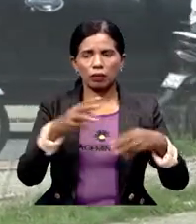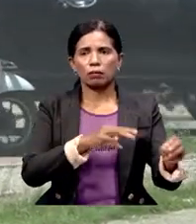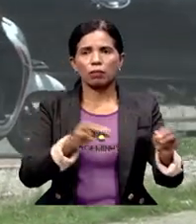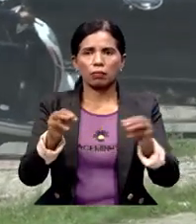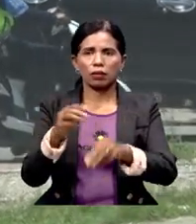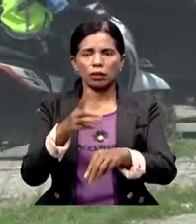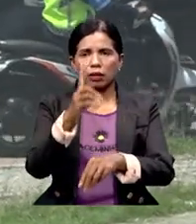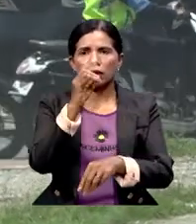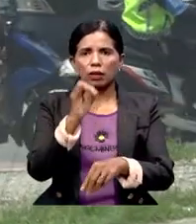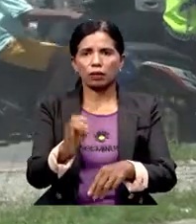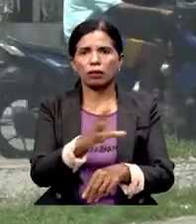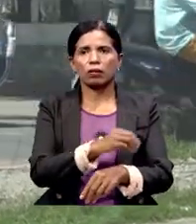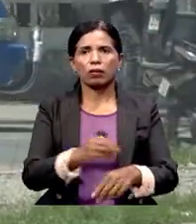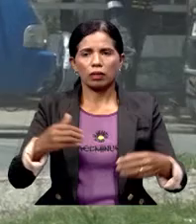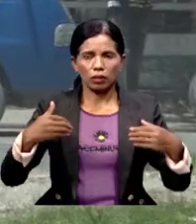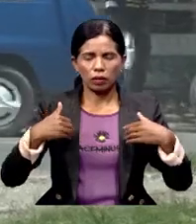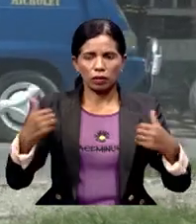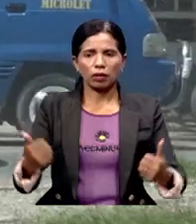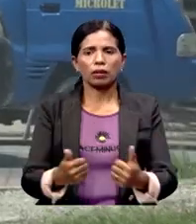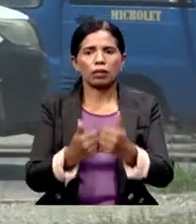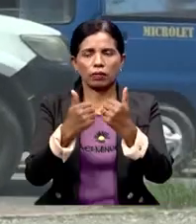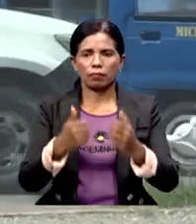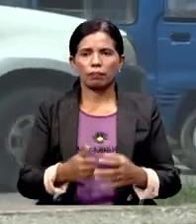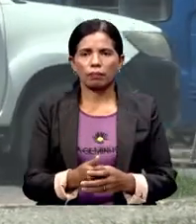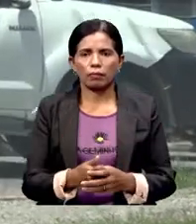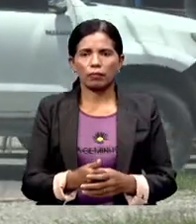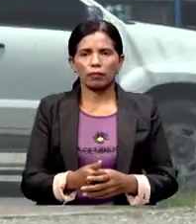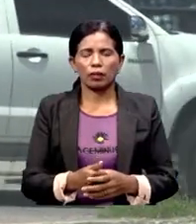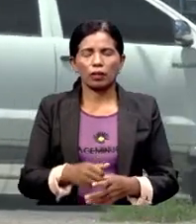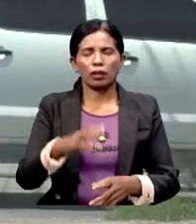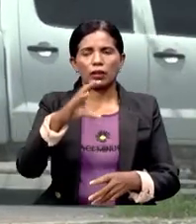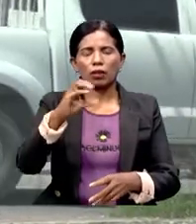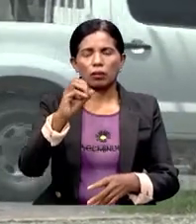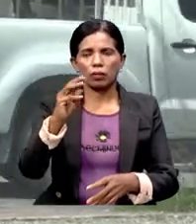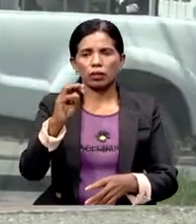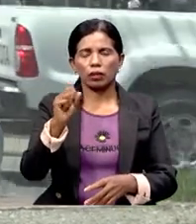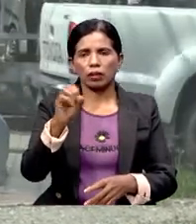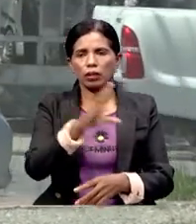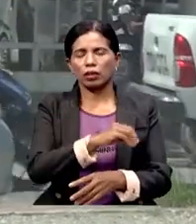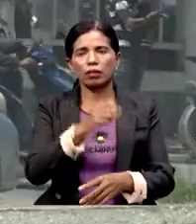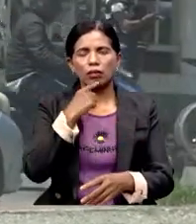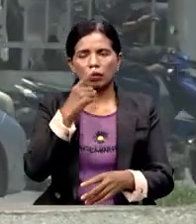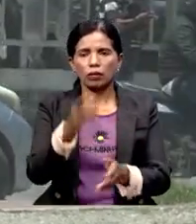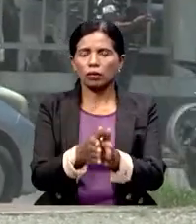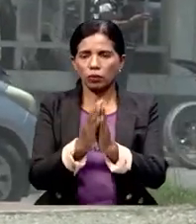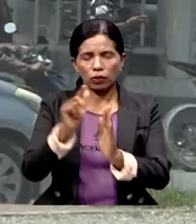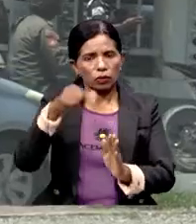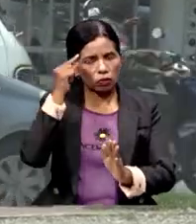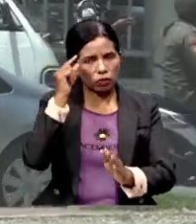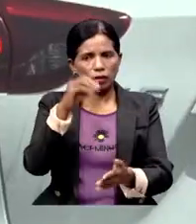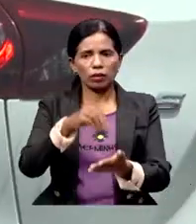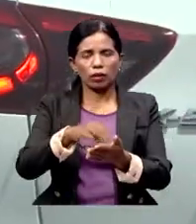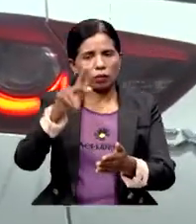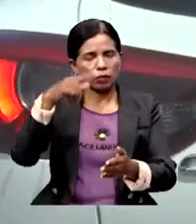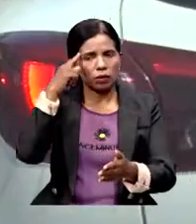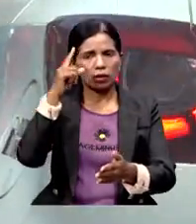iha capital dili no hamoso acidente tráfego. Nune komisario autoridade aduaneira ka alfandega russo governo atu cria